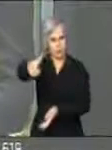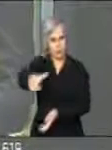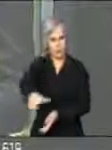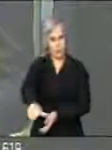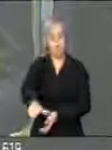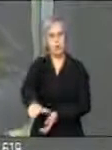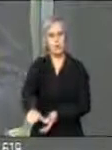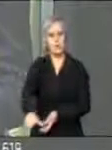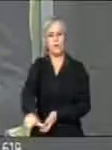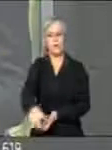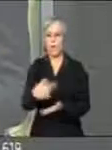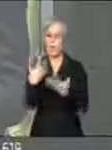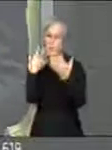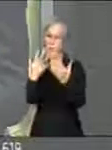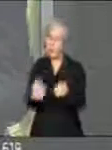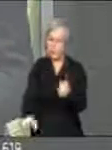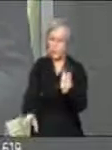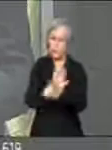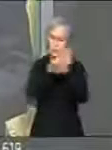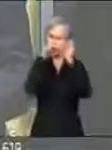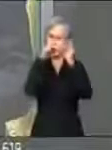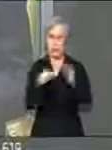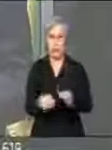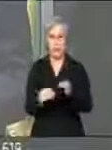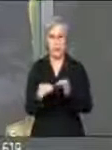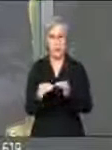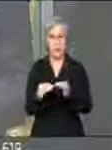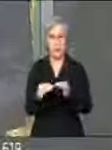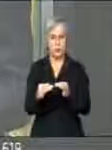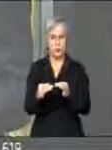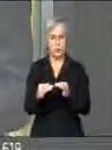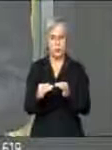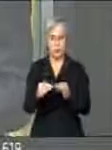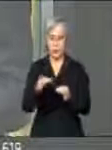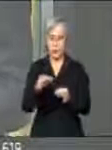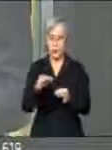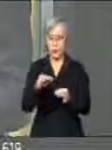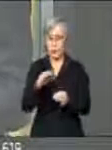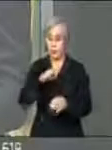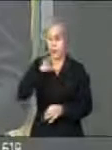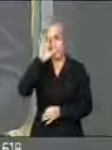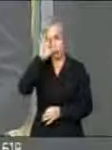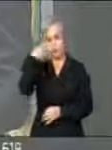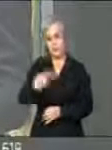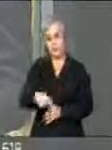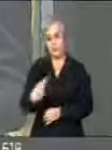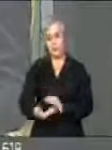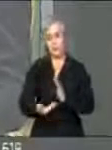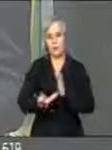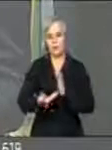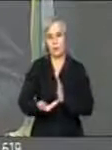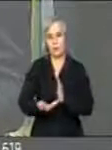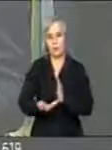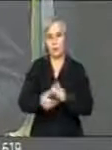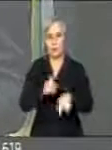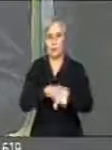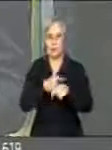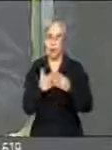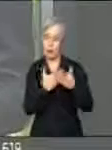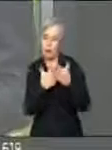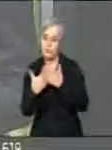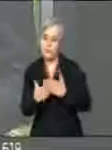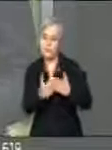e legitimou os atos praticados aqui na Câmara dos Deputados na apreciação